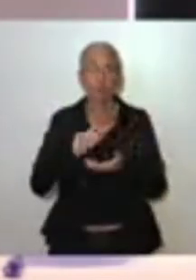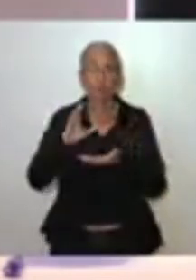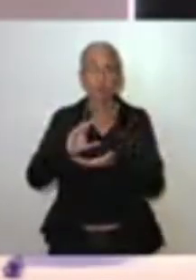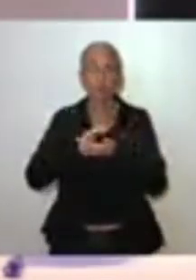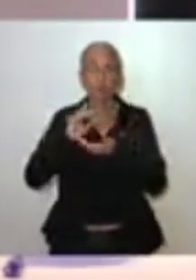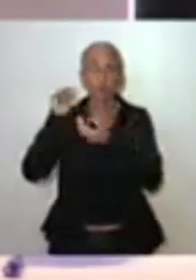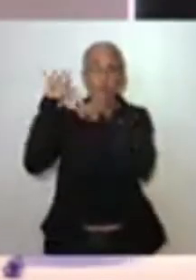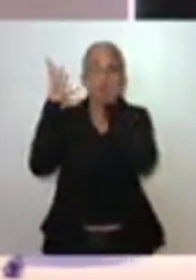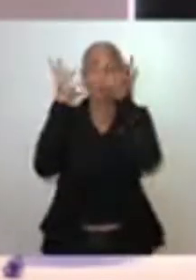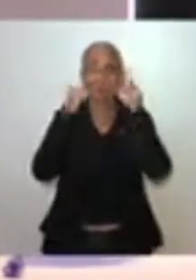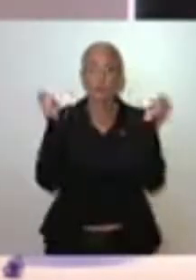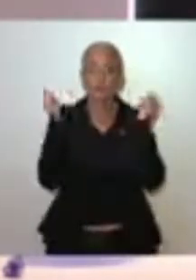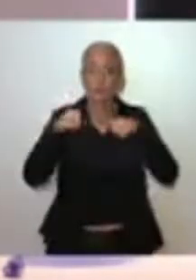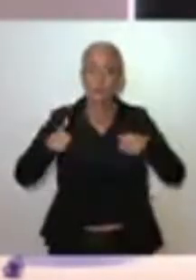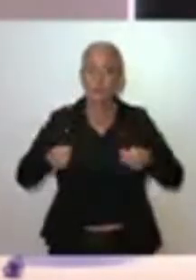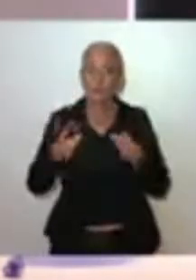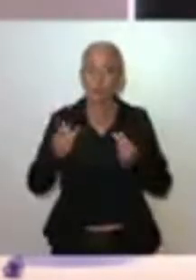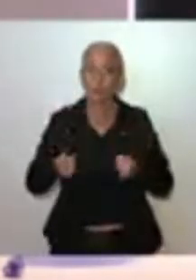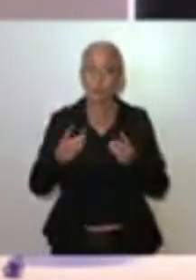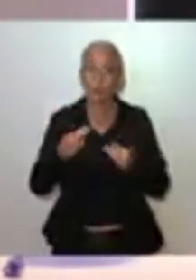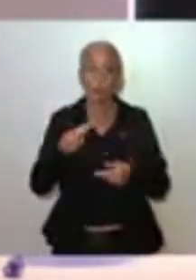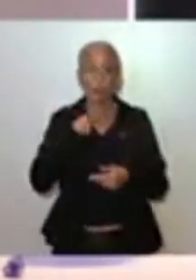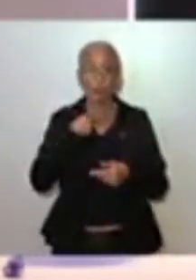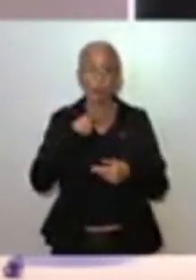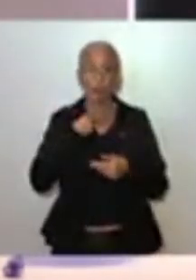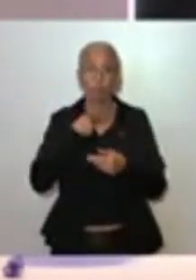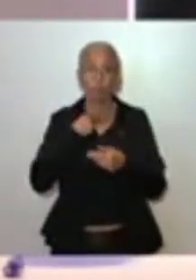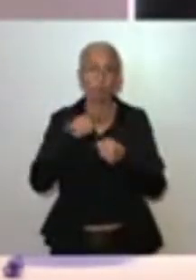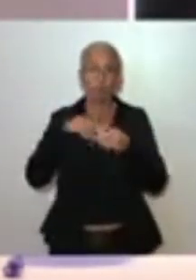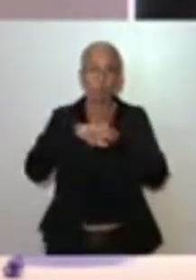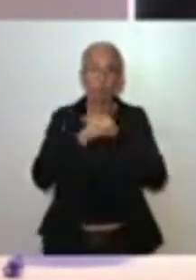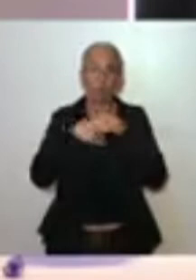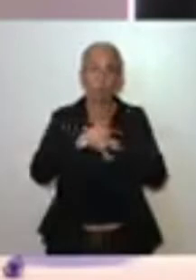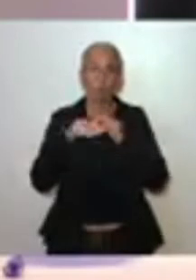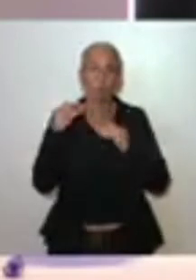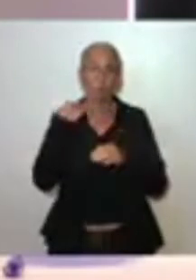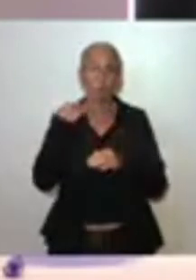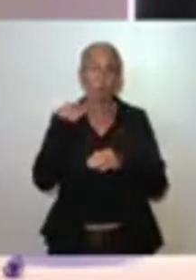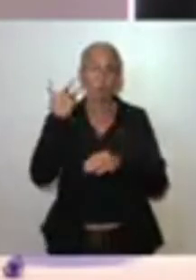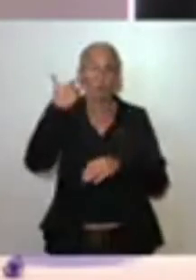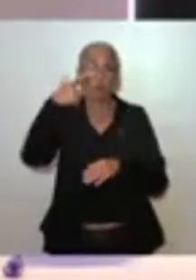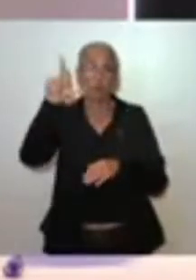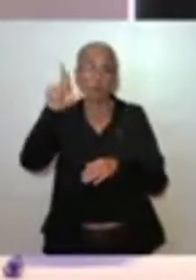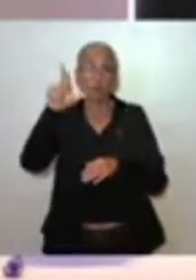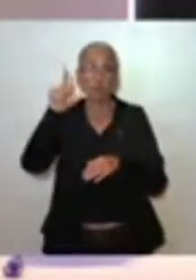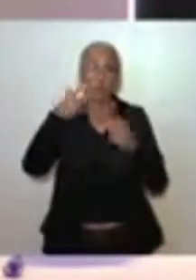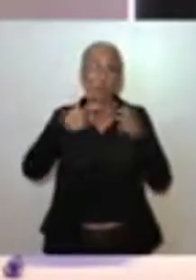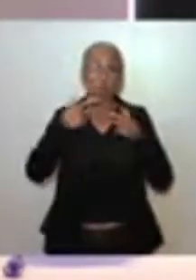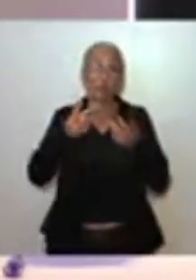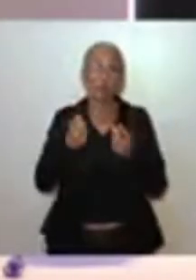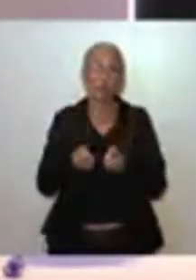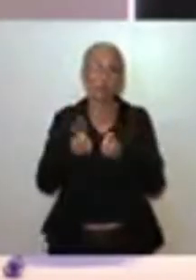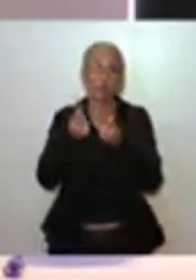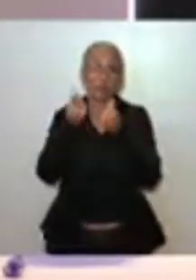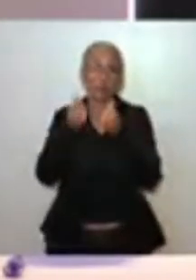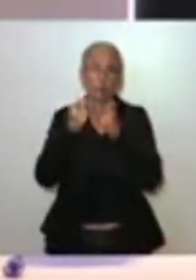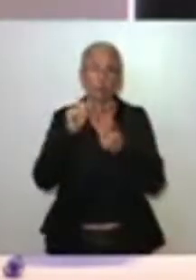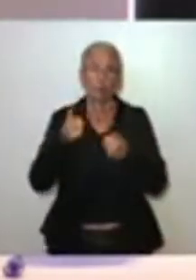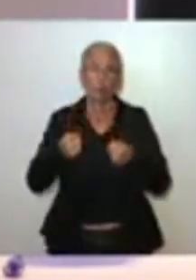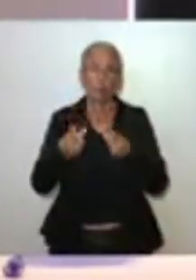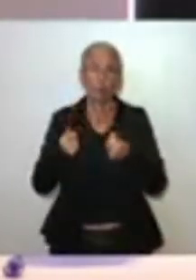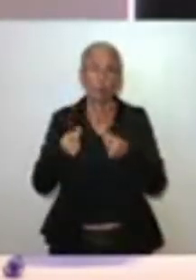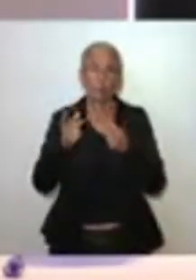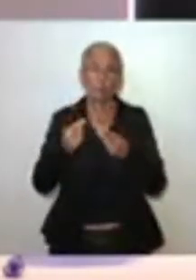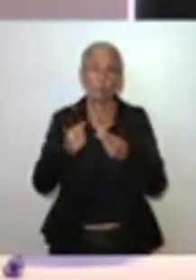clima precisa ser gasto sim não pode ficar com dinheiro guardado no banco e nem usar para fazer superávit primário tem que usar para enfrentar